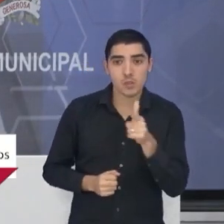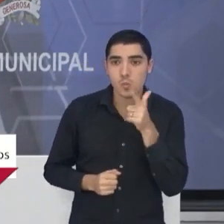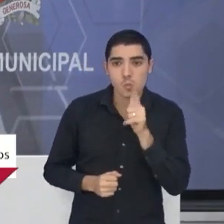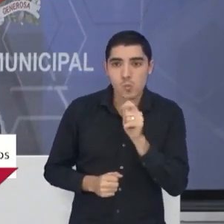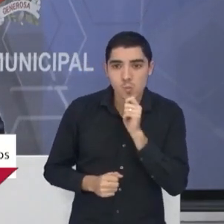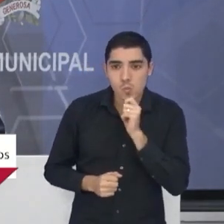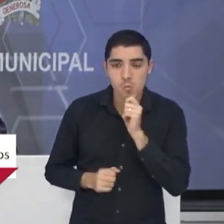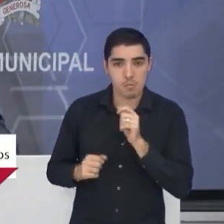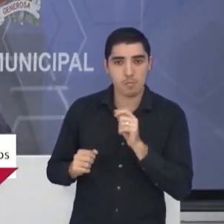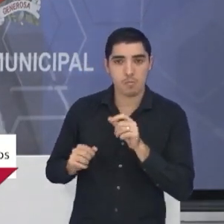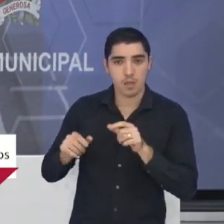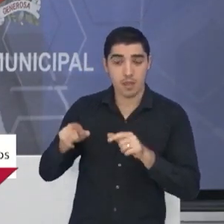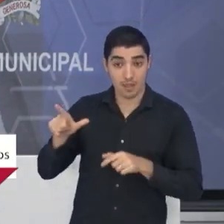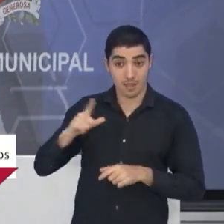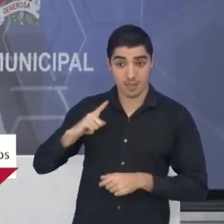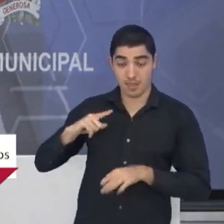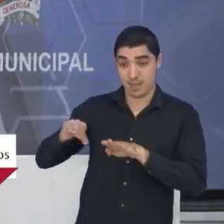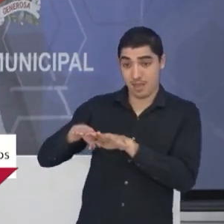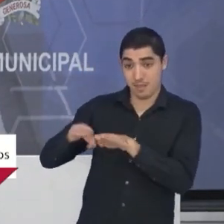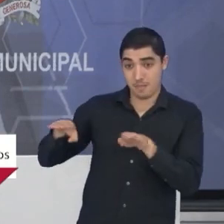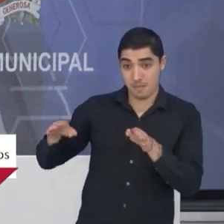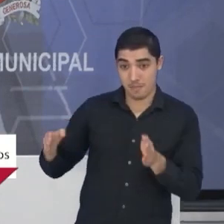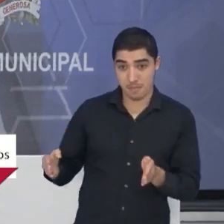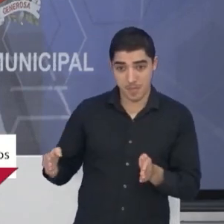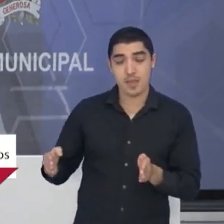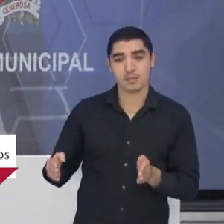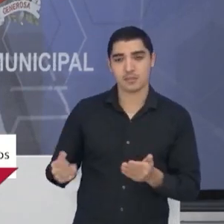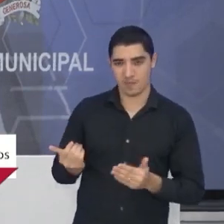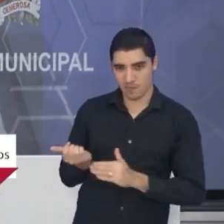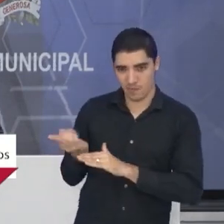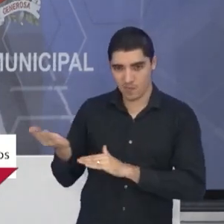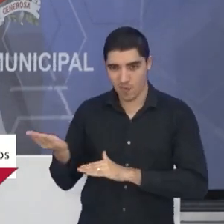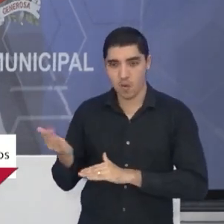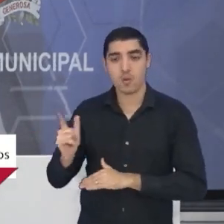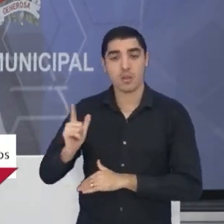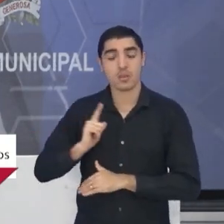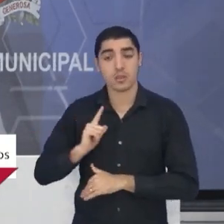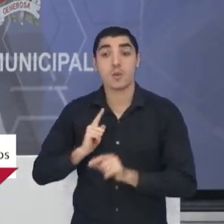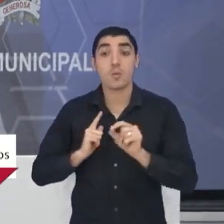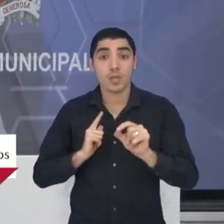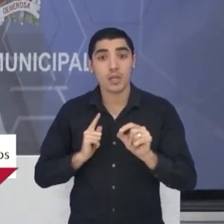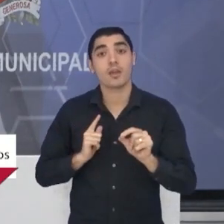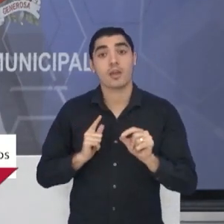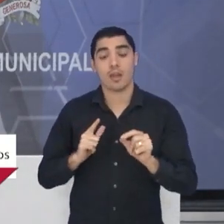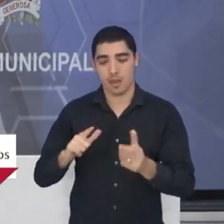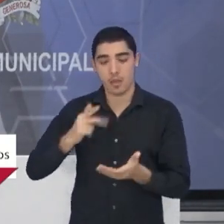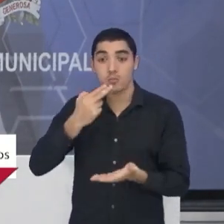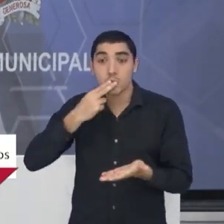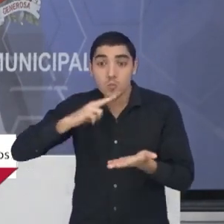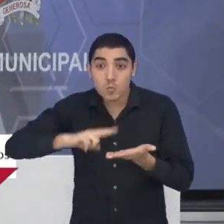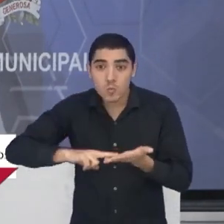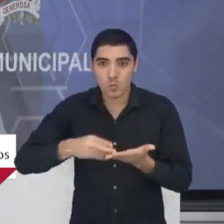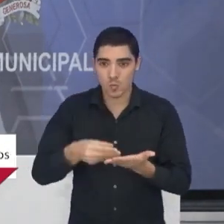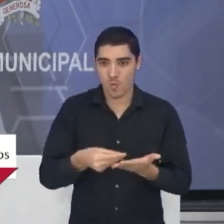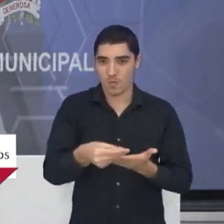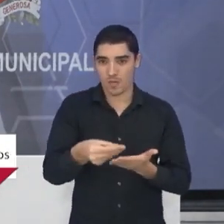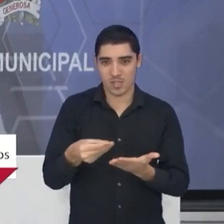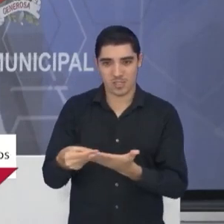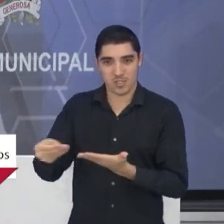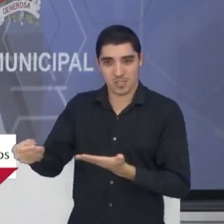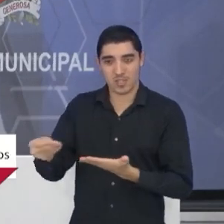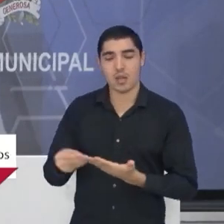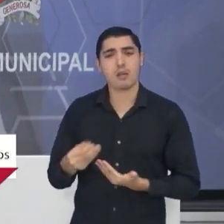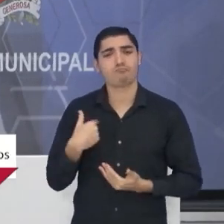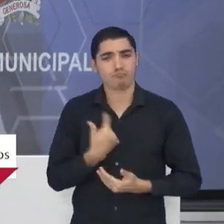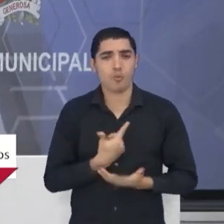fora uma mesa e peço que por gentileza Quem não recebeu faça na saída a retirada do nosso convite nós queremos contar com a presença